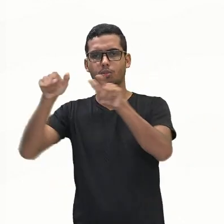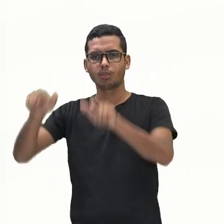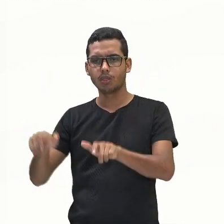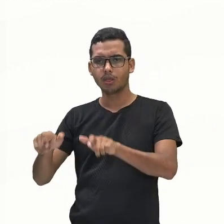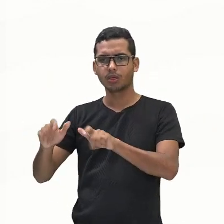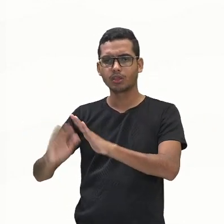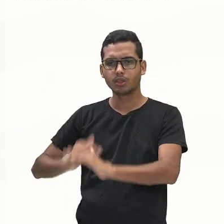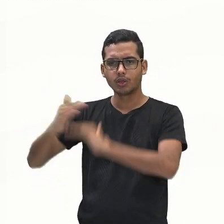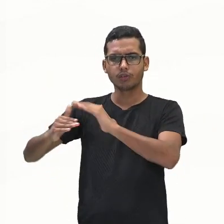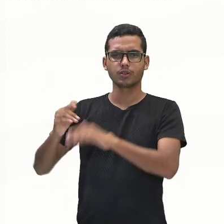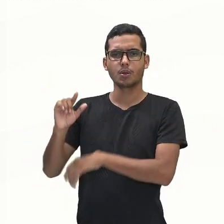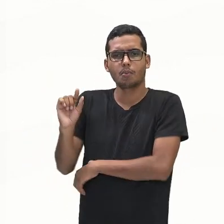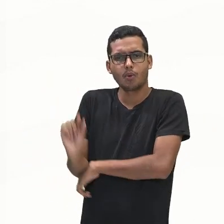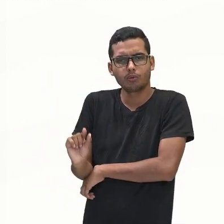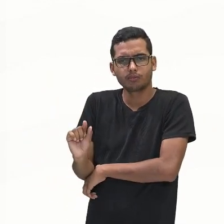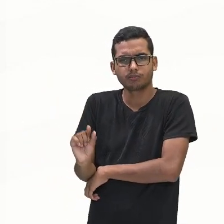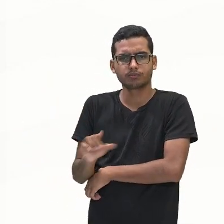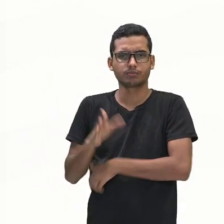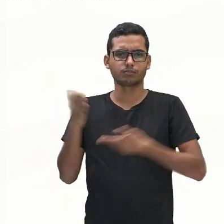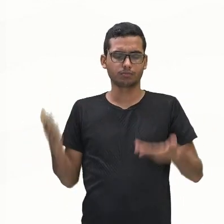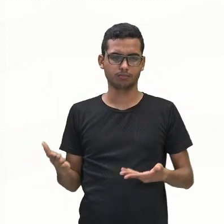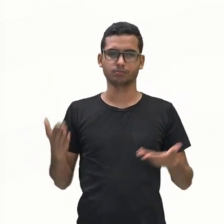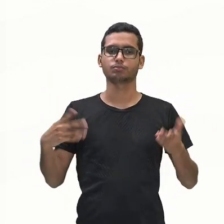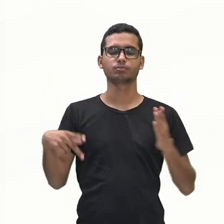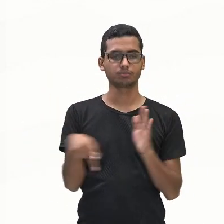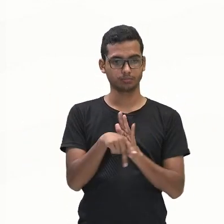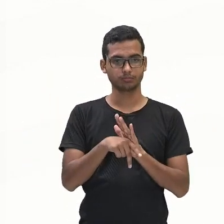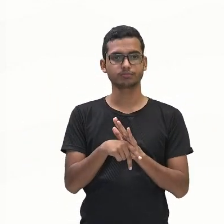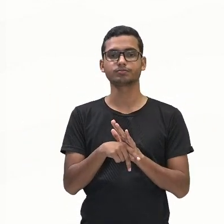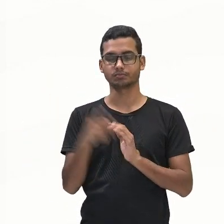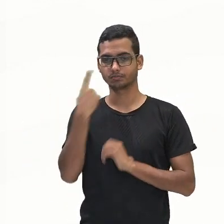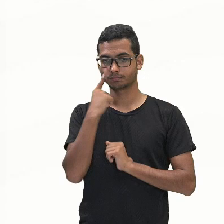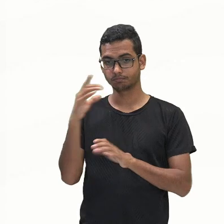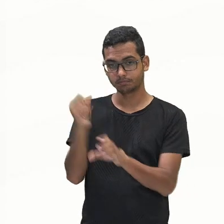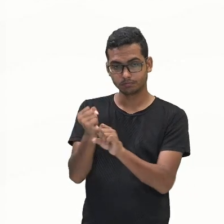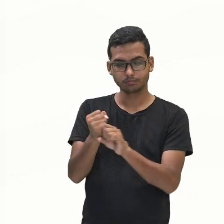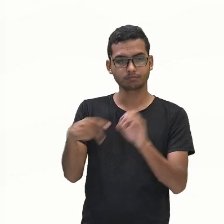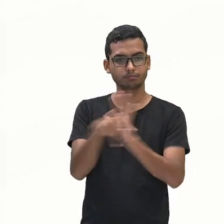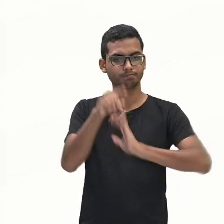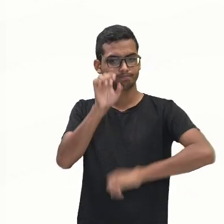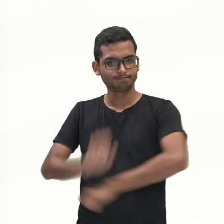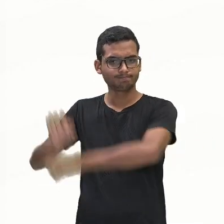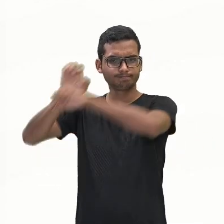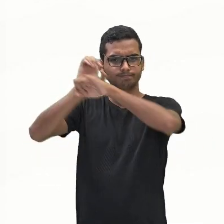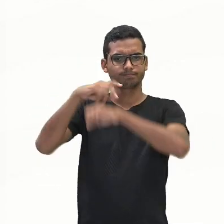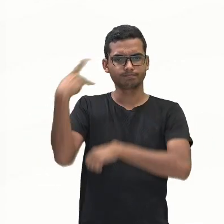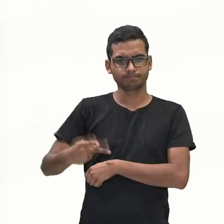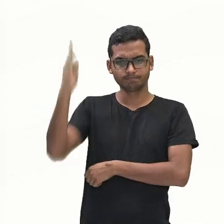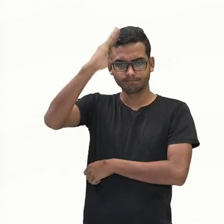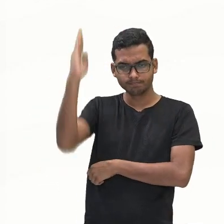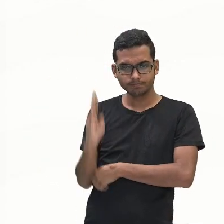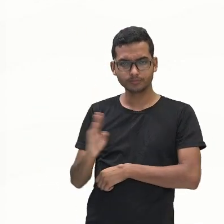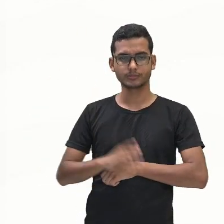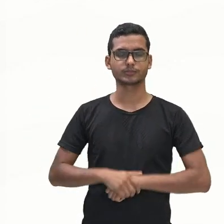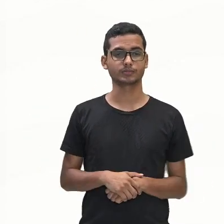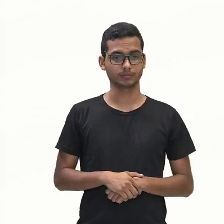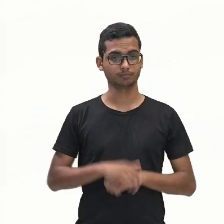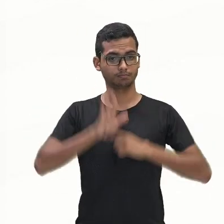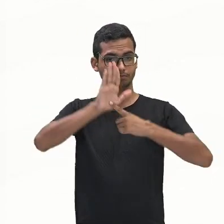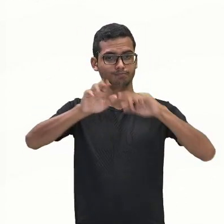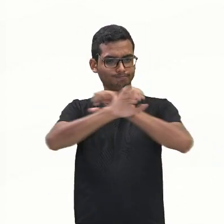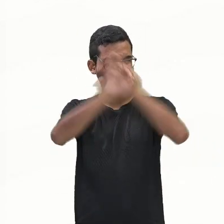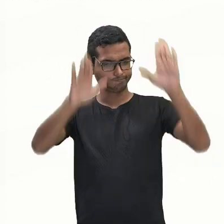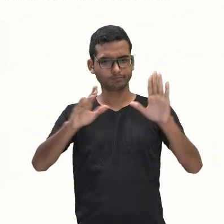né? Então, as médias dos estados brasileiros, a gente observa e fica bem explícito, né, aqui as